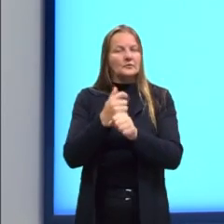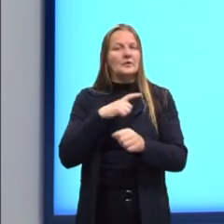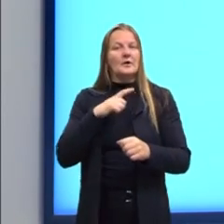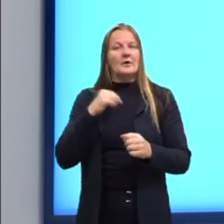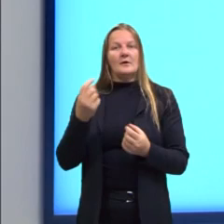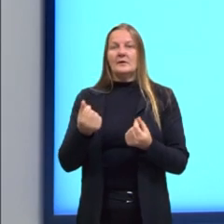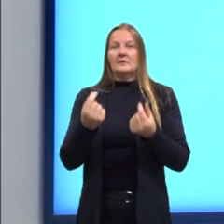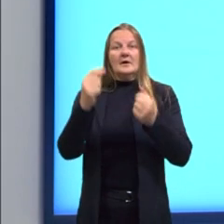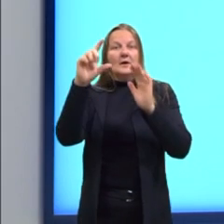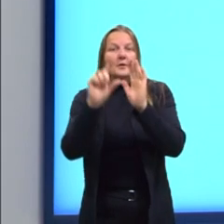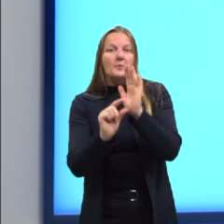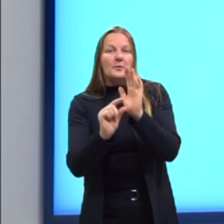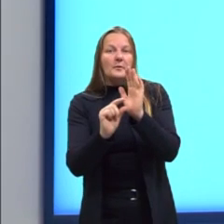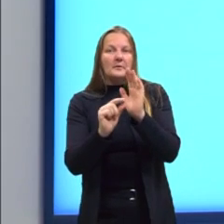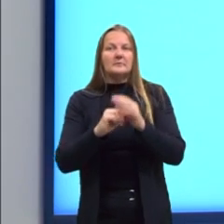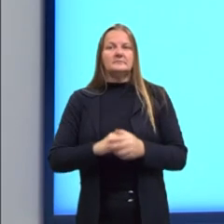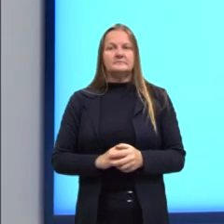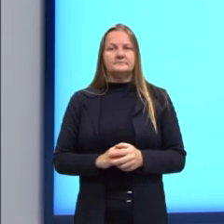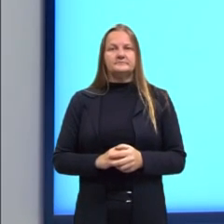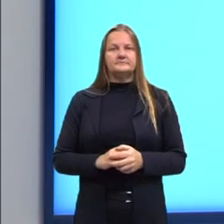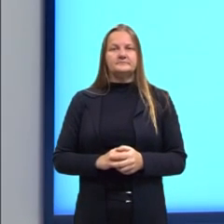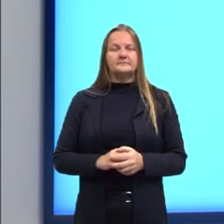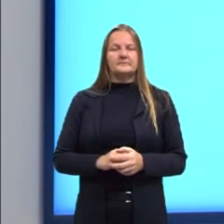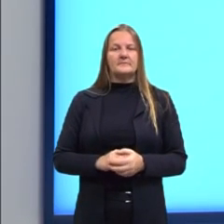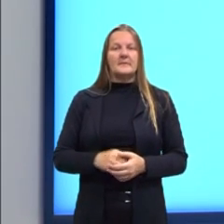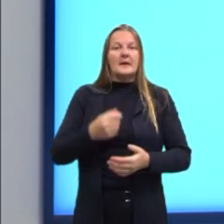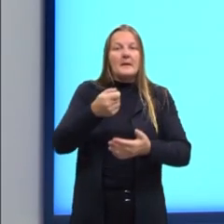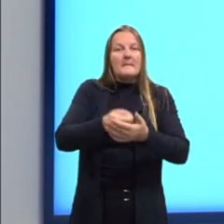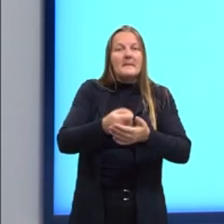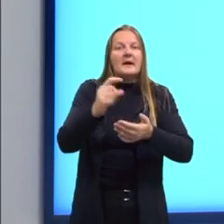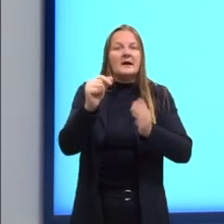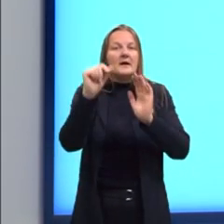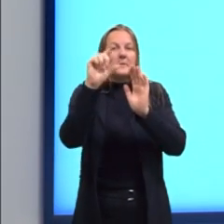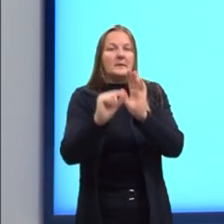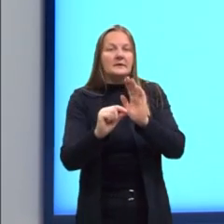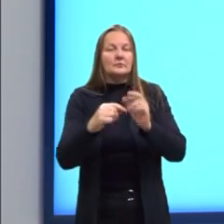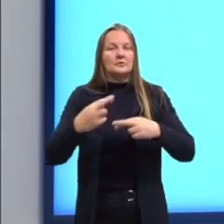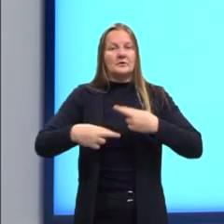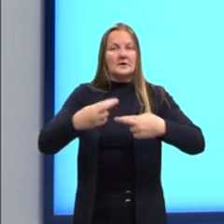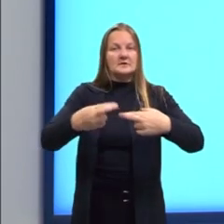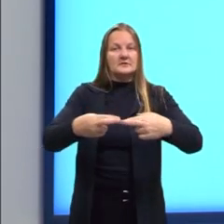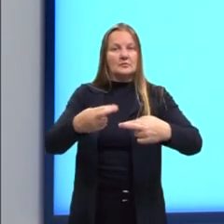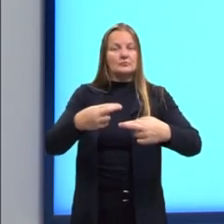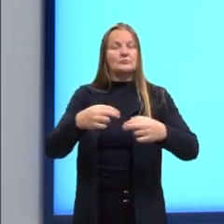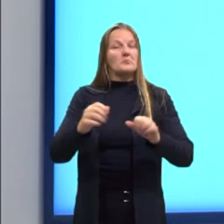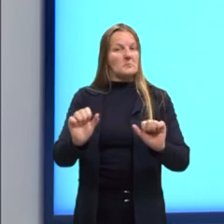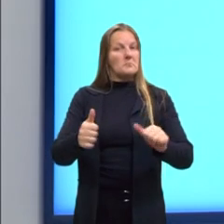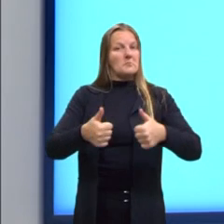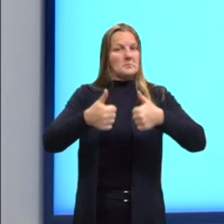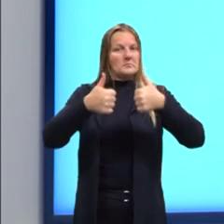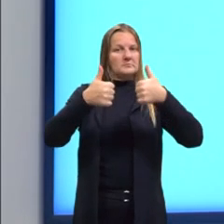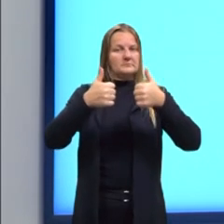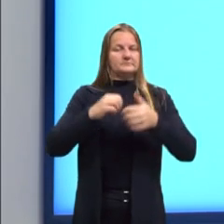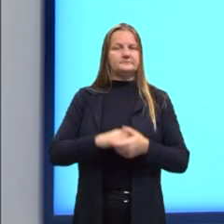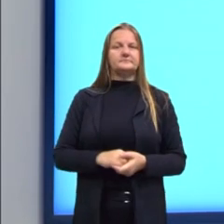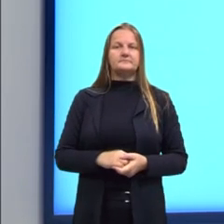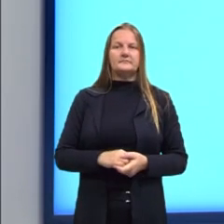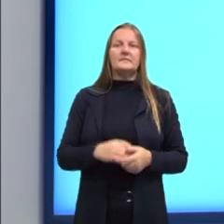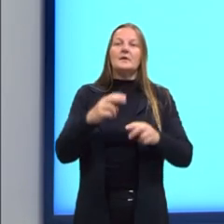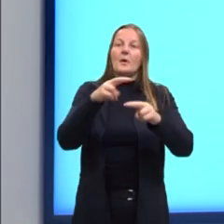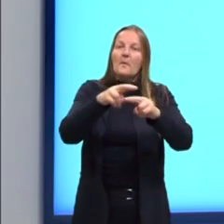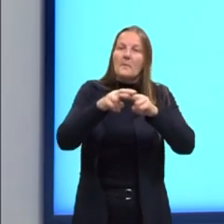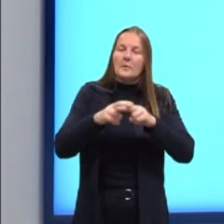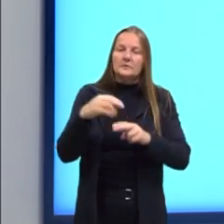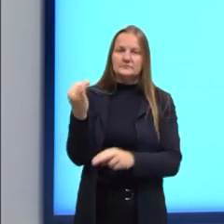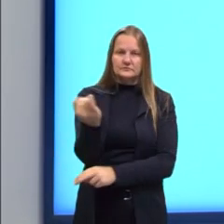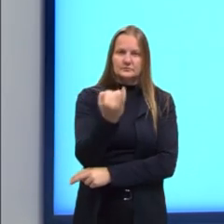ser um ganho de preço né a gente vai conseguir pagar menos por que foi uma relação mais eficiente em teoria então por